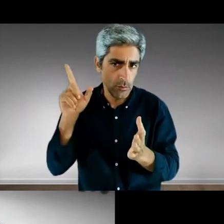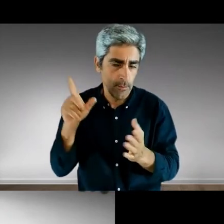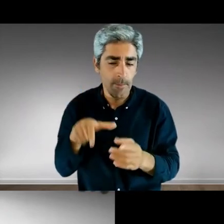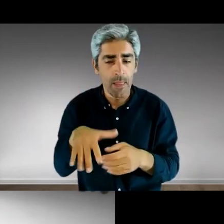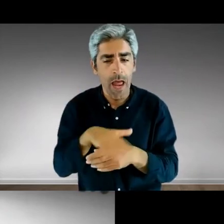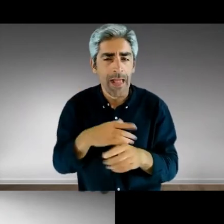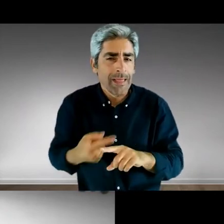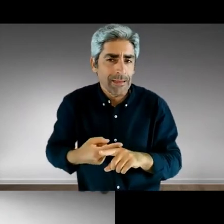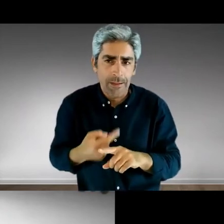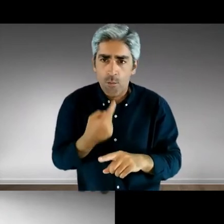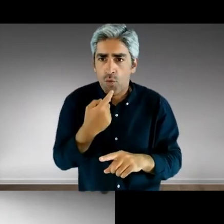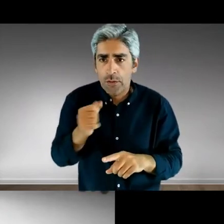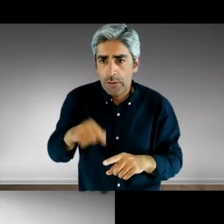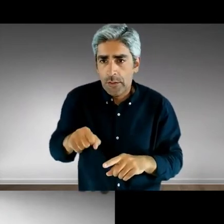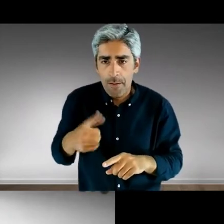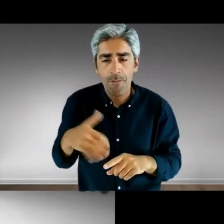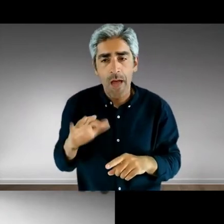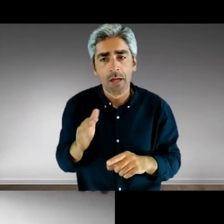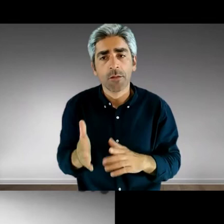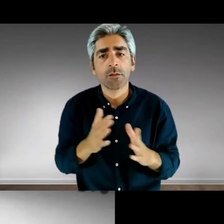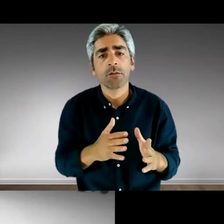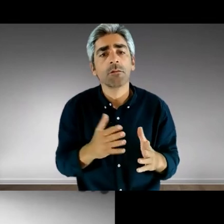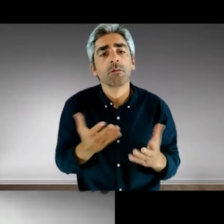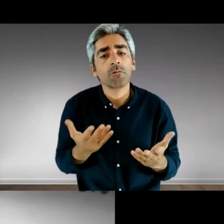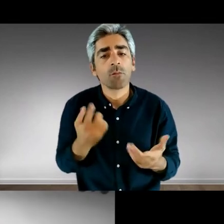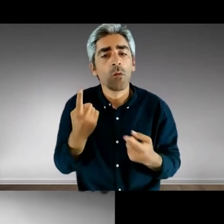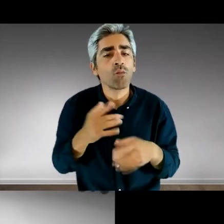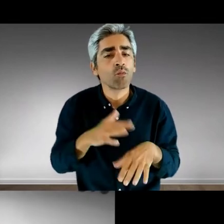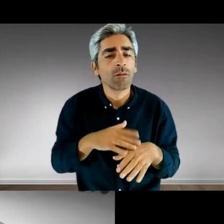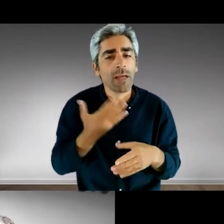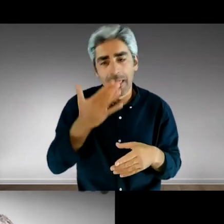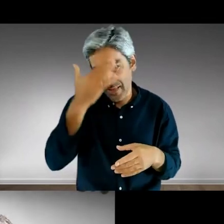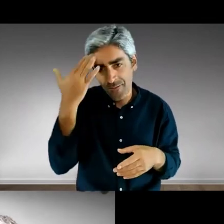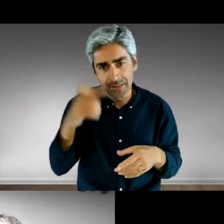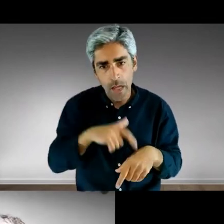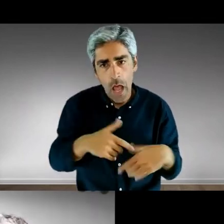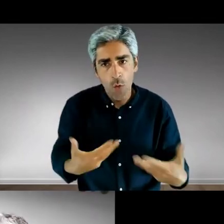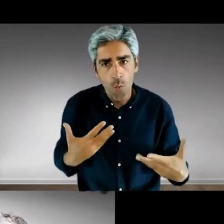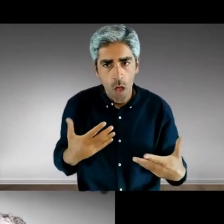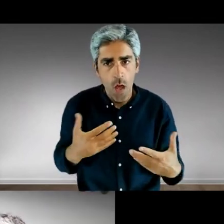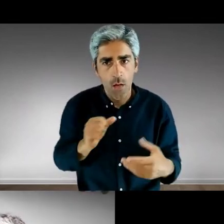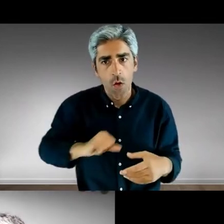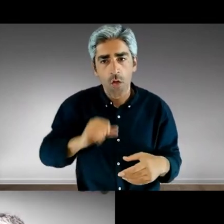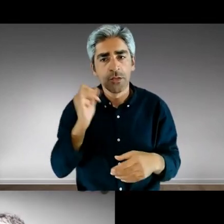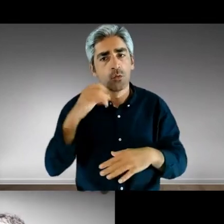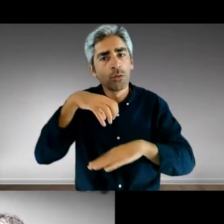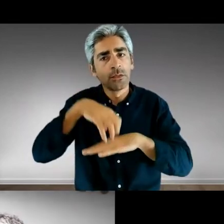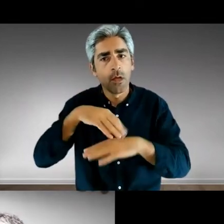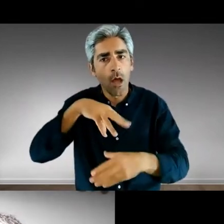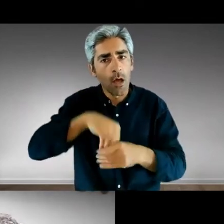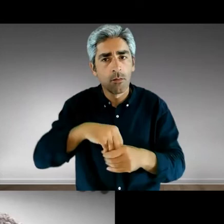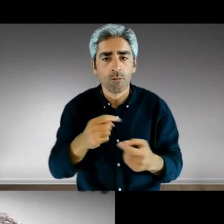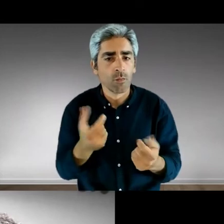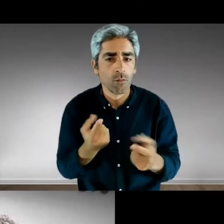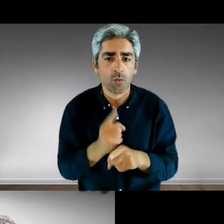interessante, mas que, por alguma razão, é tão difícil encontrar nos dias de hoje nas nossas organizações, porque